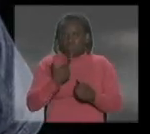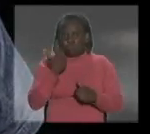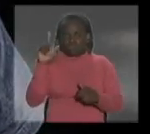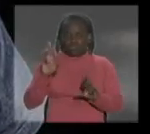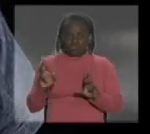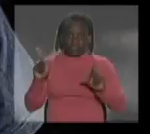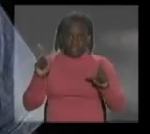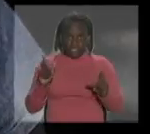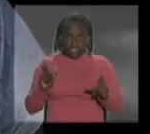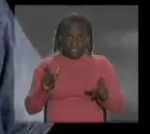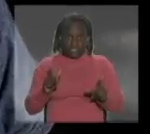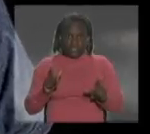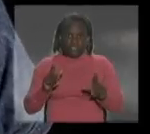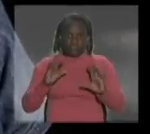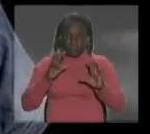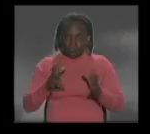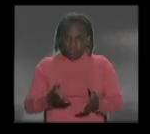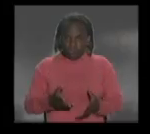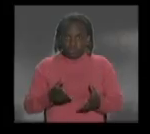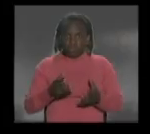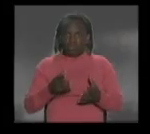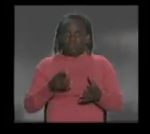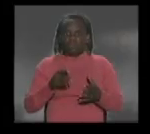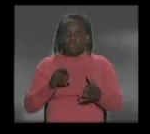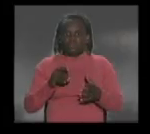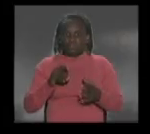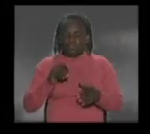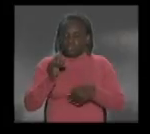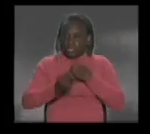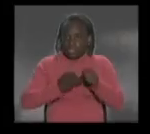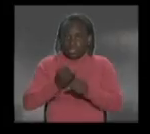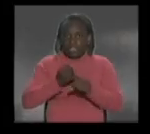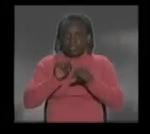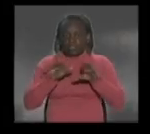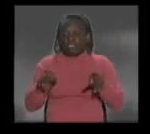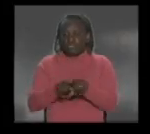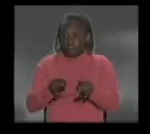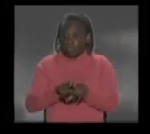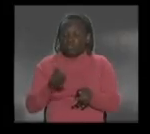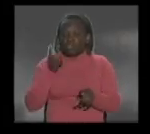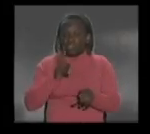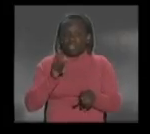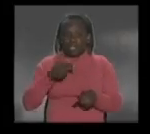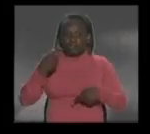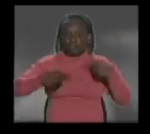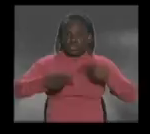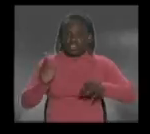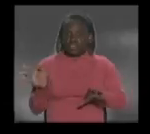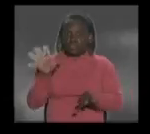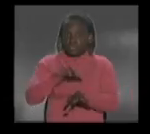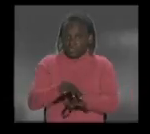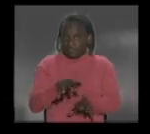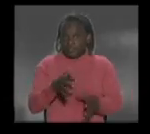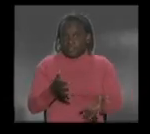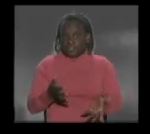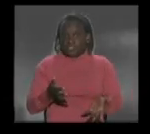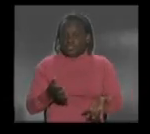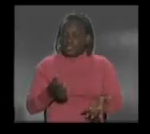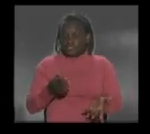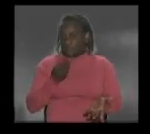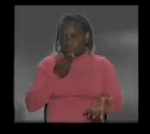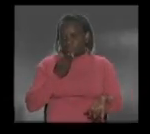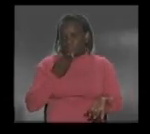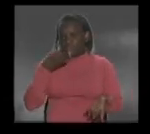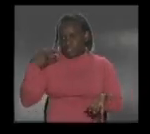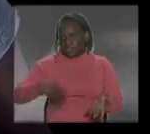relação com o mundo digital, que é resultado das também de uma política mais inclusiva. Exatamente, né? Mas é